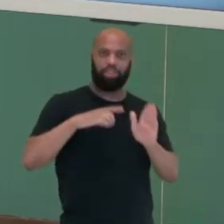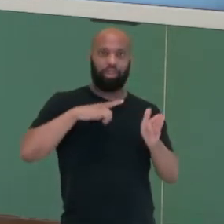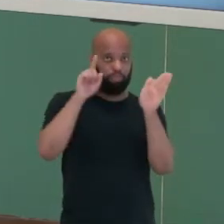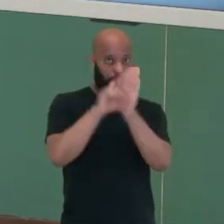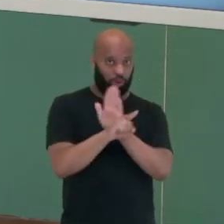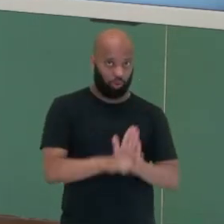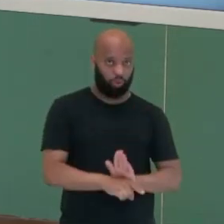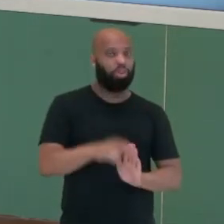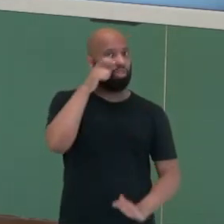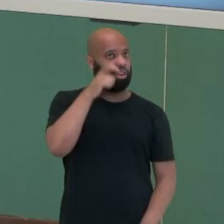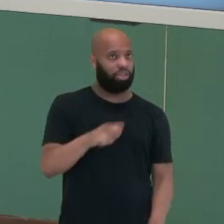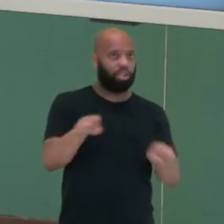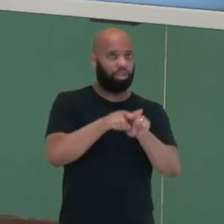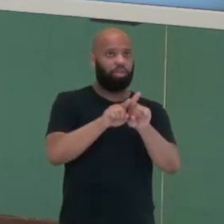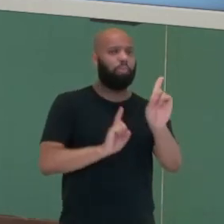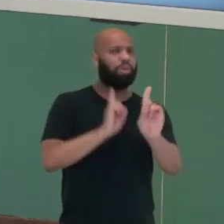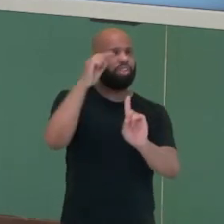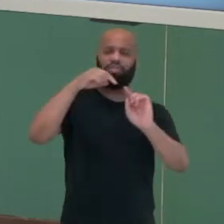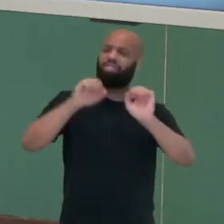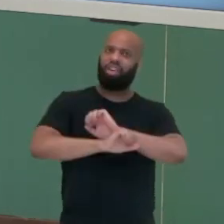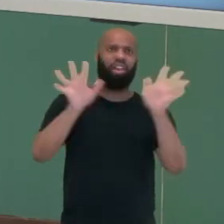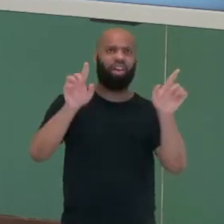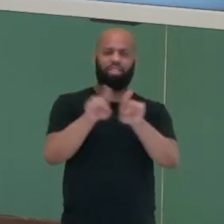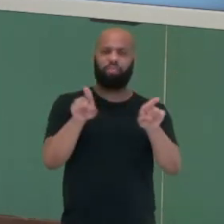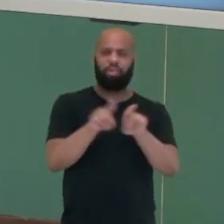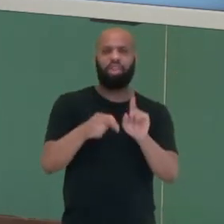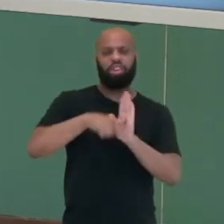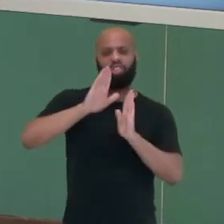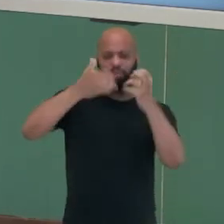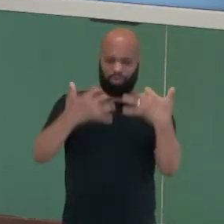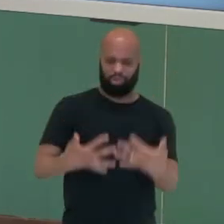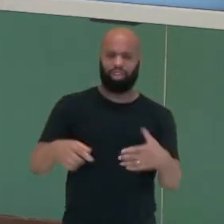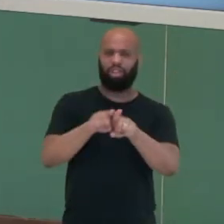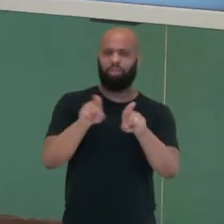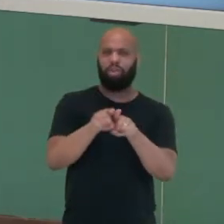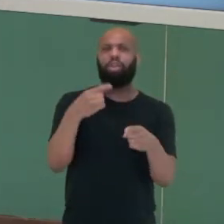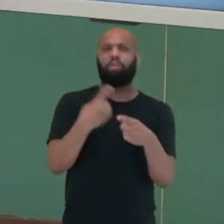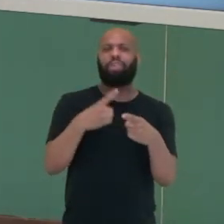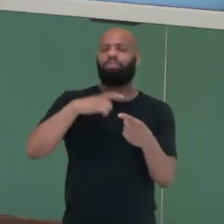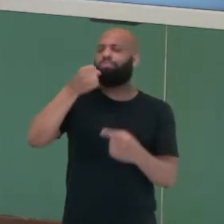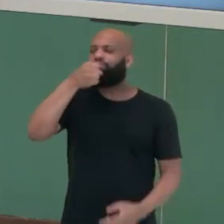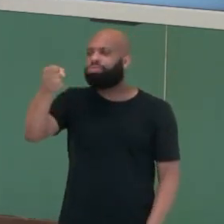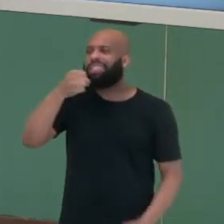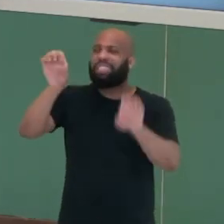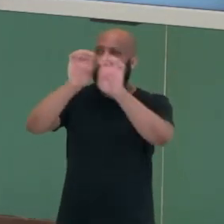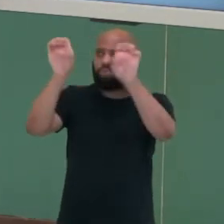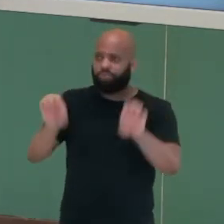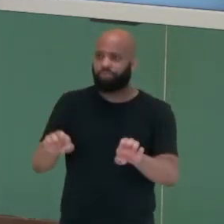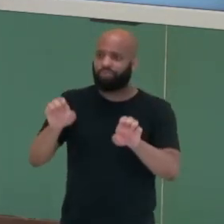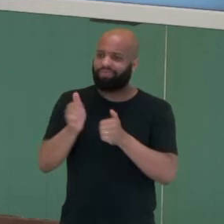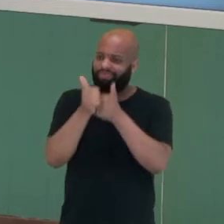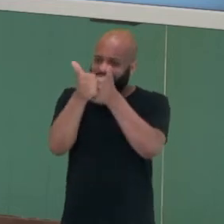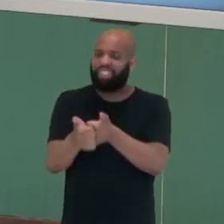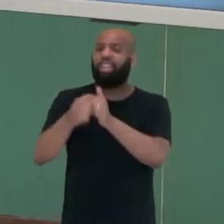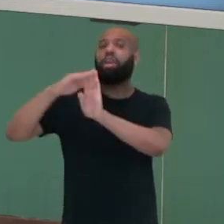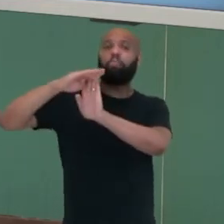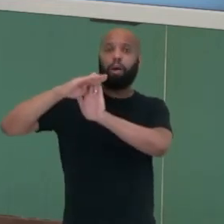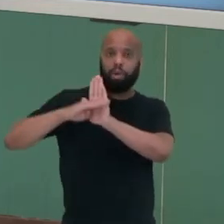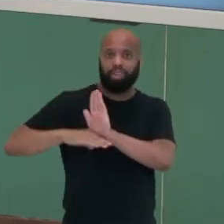perguntas interessantes e objetivas. Lembra que eu falei? Uma entrevista estruturada tem que ter um